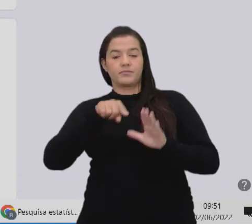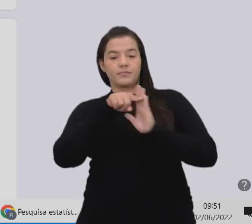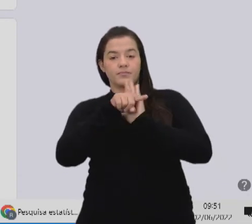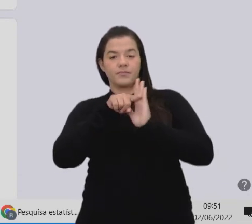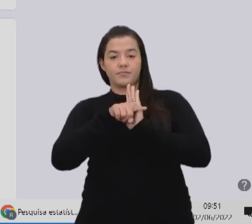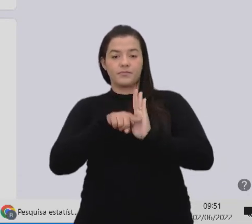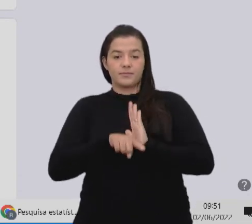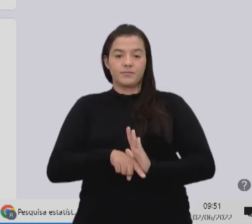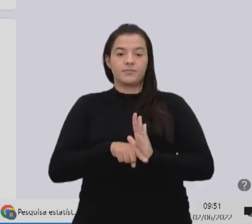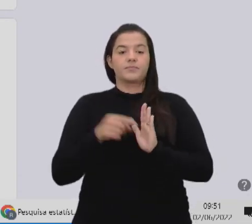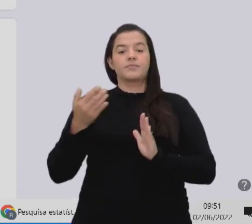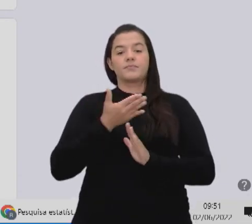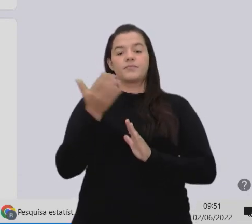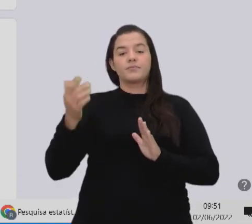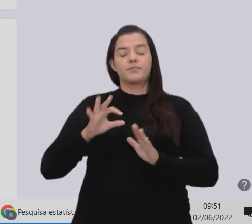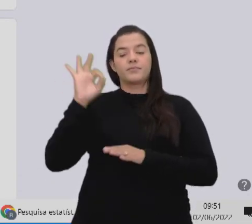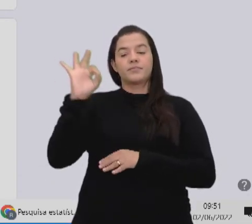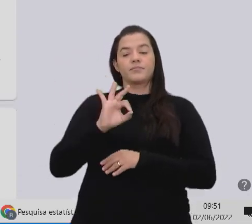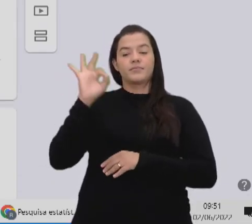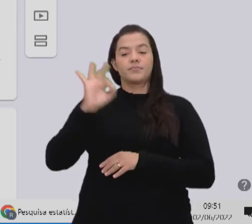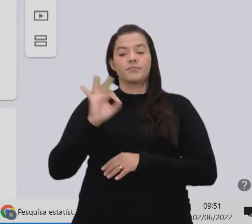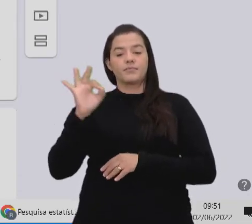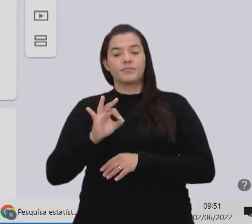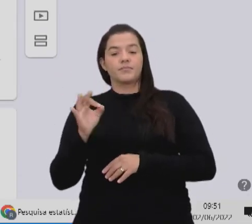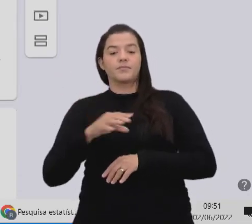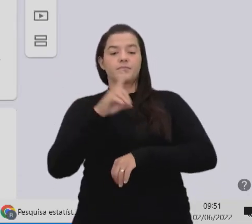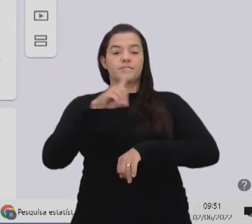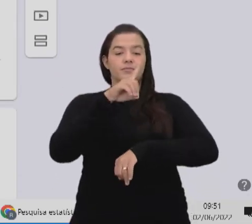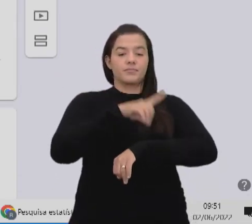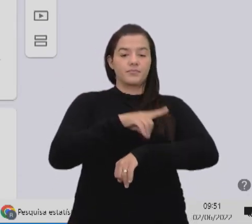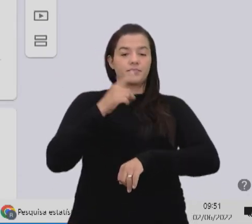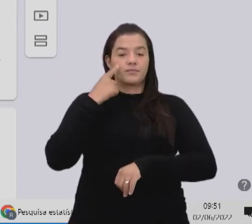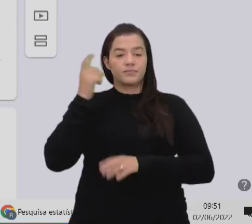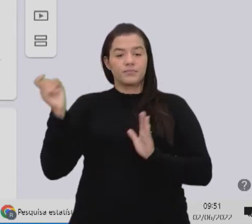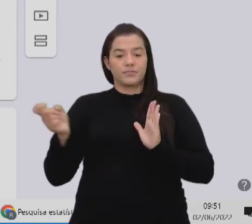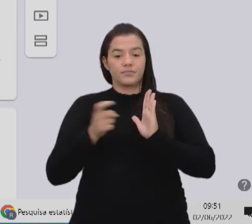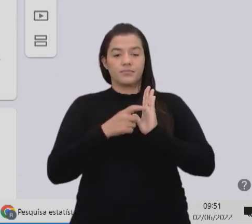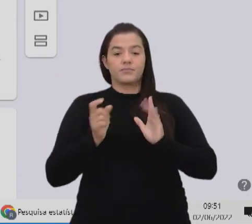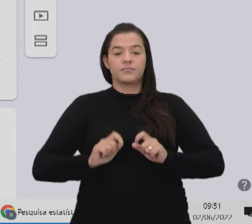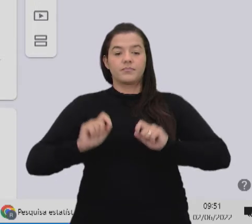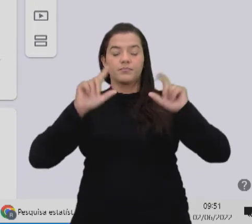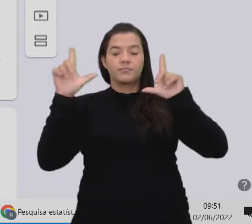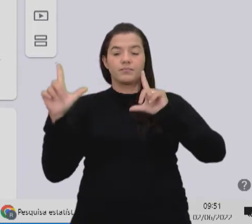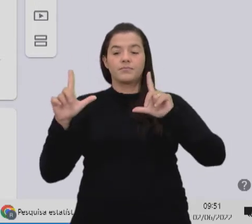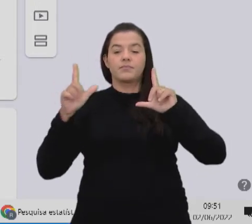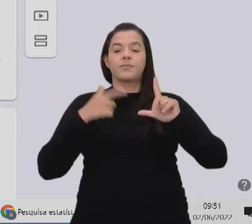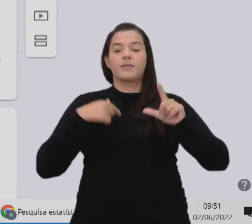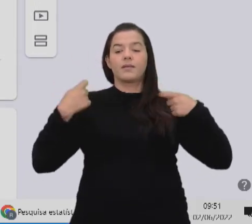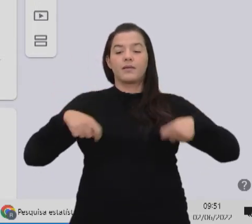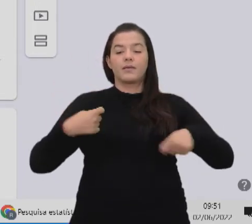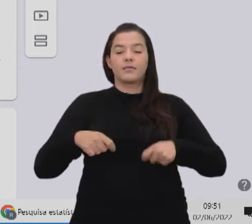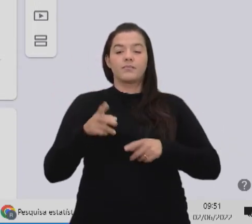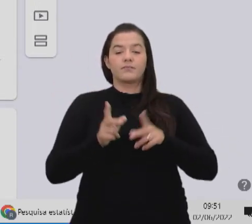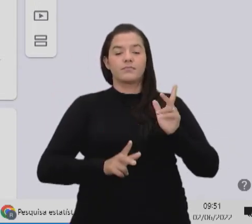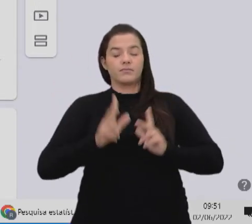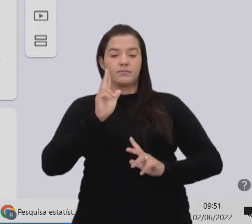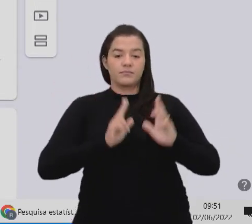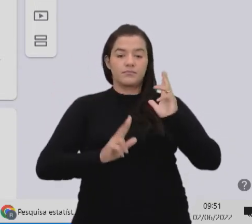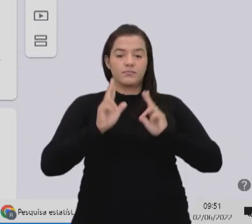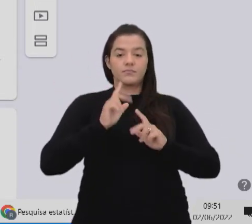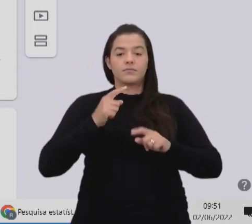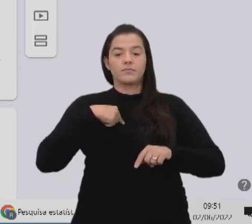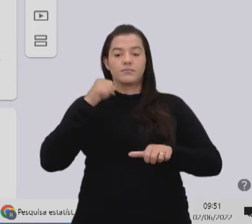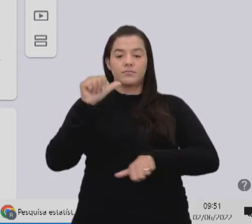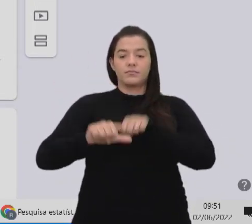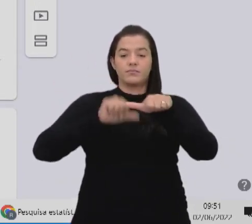aqui. Pesquisa estatística da dengue, tem escrito cada coisa. Se eu clicar em cima, né, porque ela já tá preenchida, mas ela ainda tá sendo editada, se eu quiser, eu posso vir aqui e